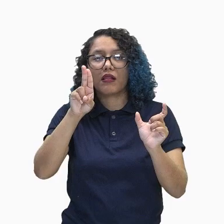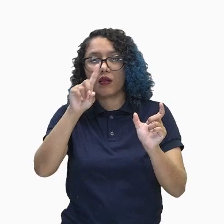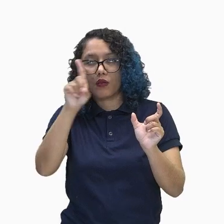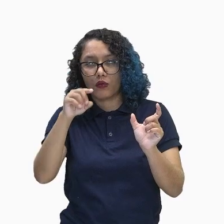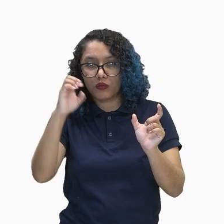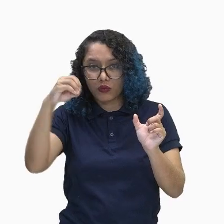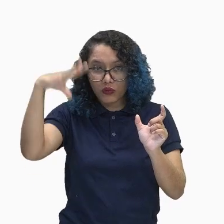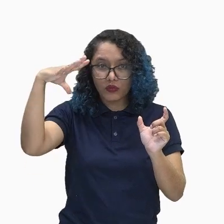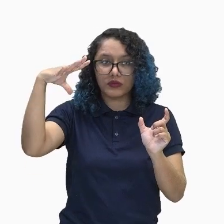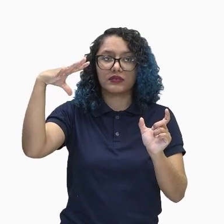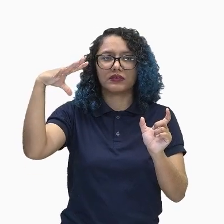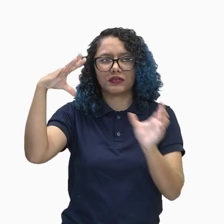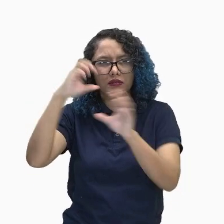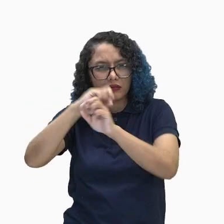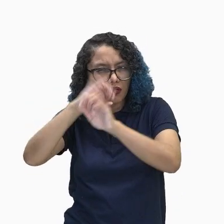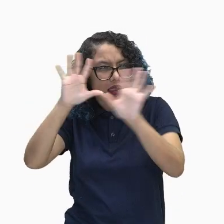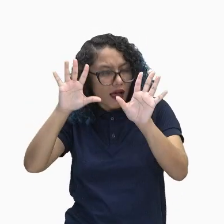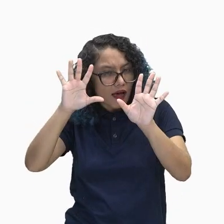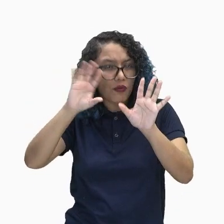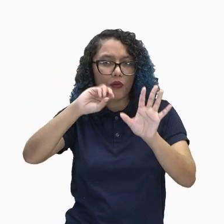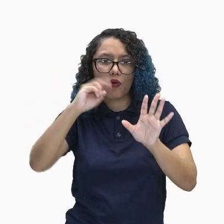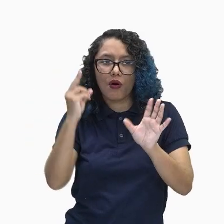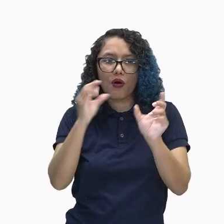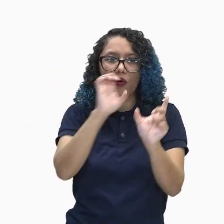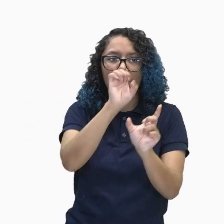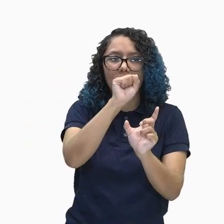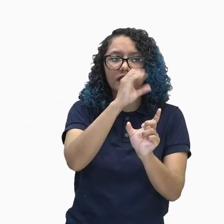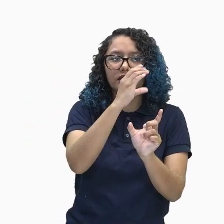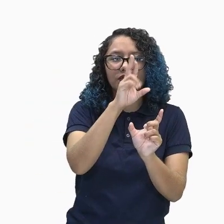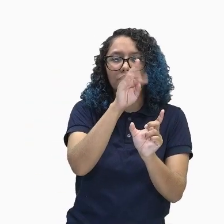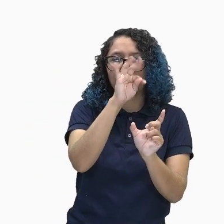luz ela tem um sentido, né? Algo que é claro,